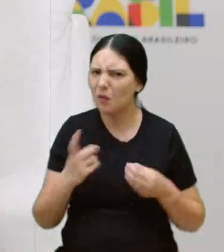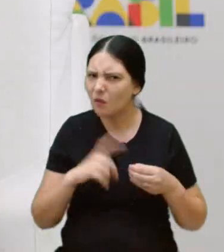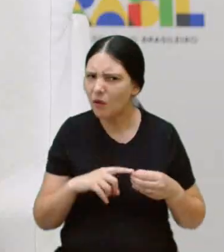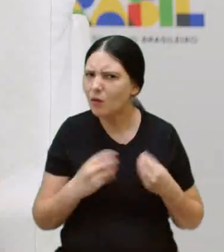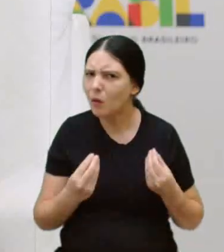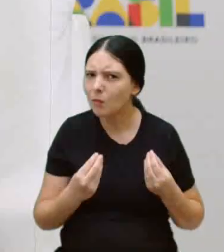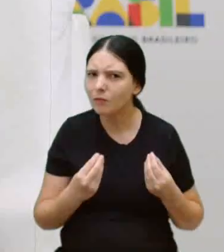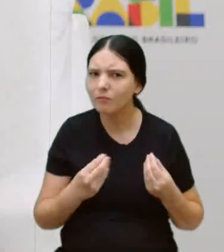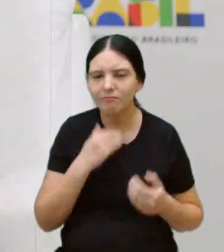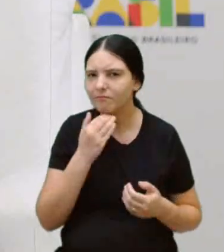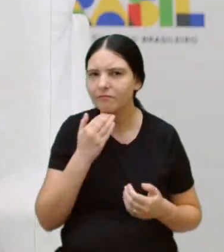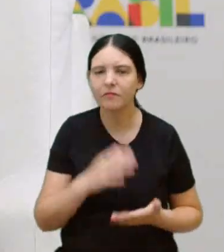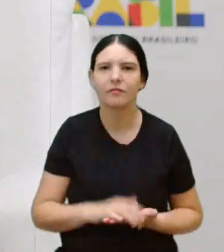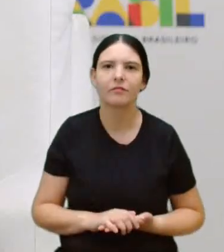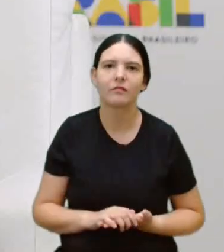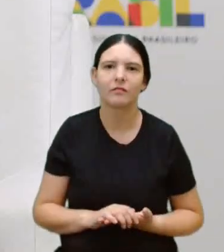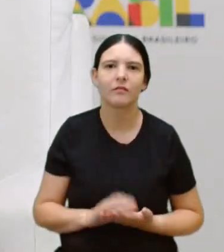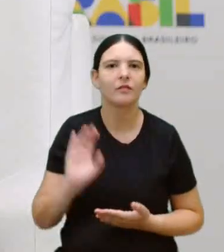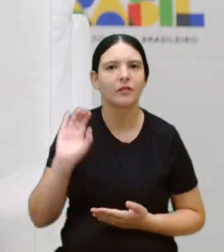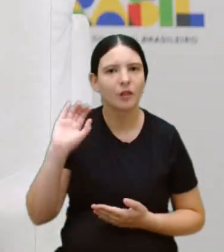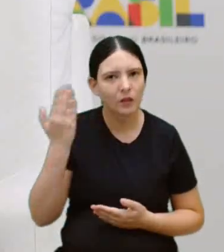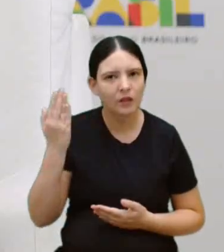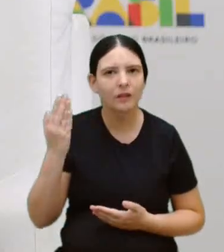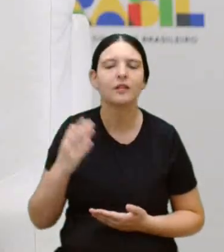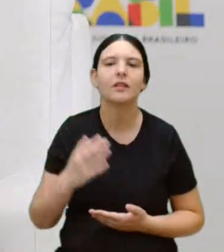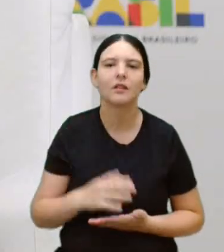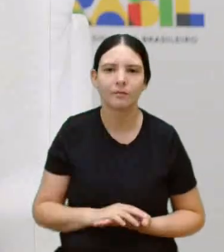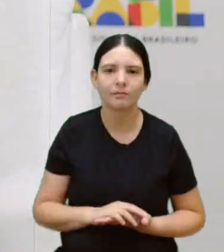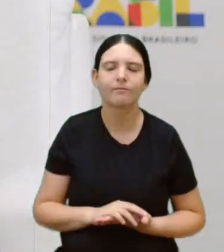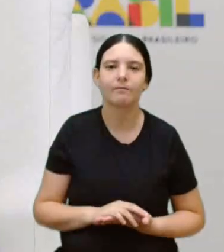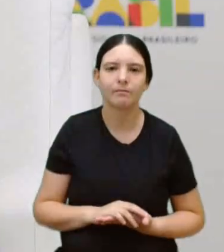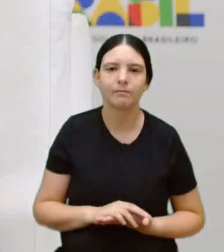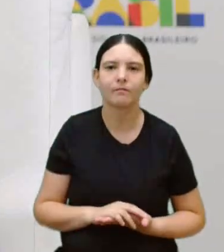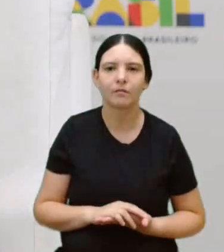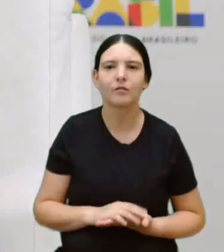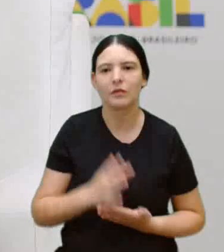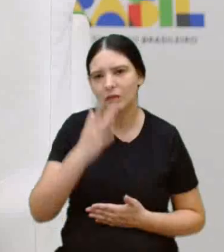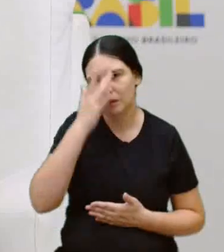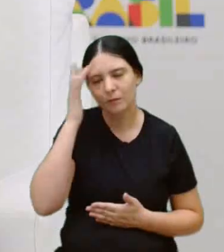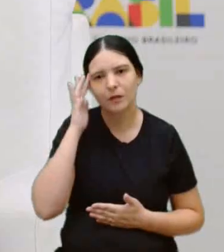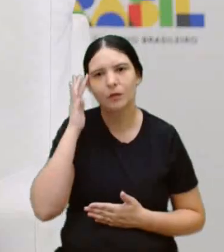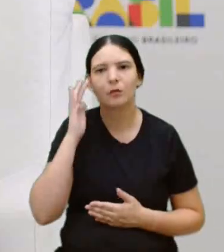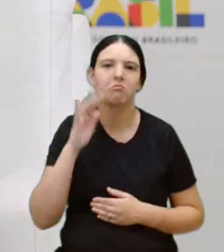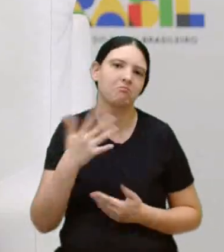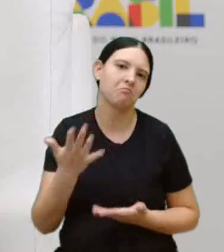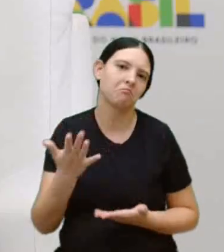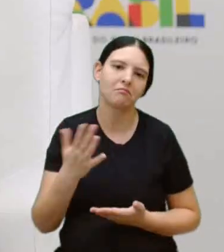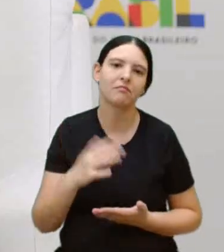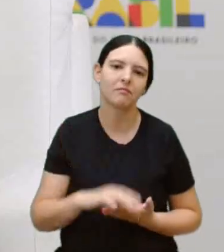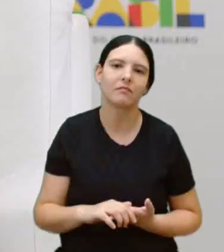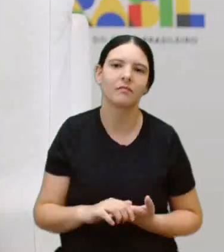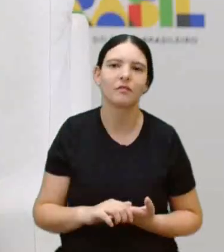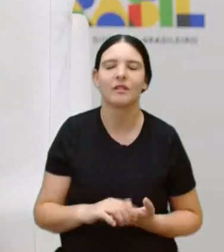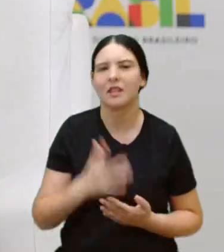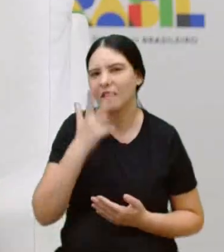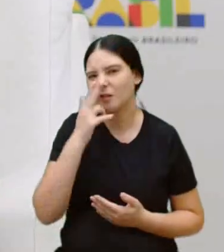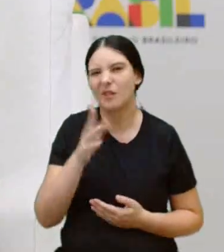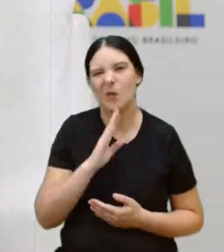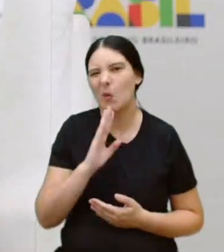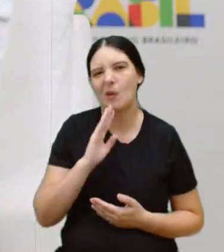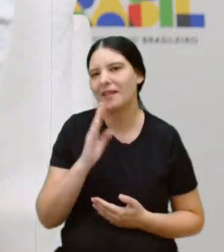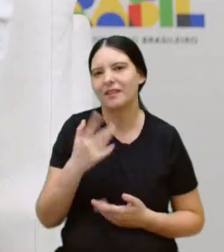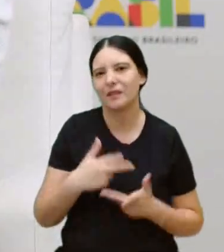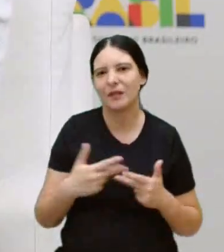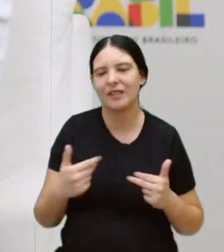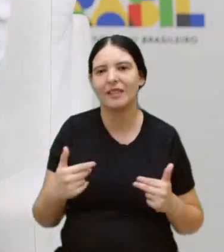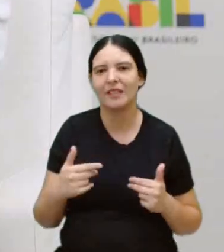Gente, isso acontecia muito. Tá? O pessoal fica assim. Não, pelo jeito ninguém conhece casos assim. Alguém conhece